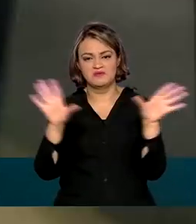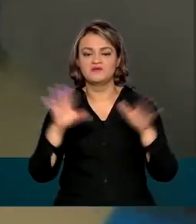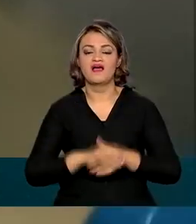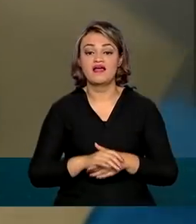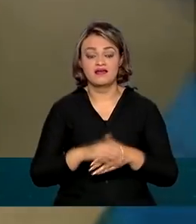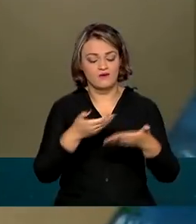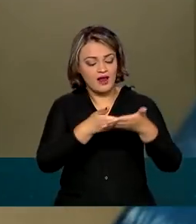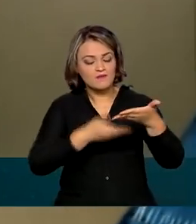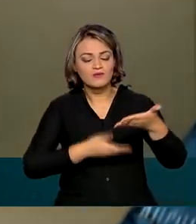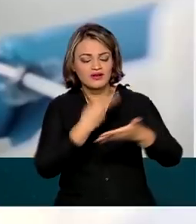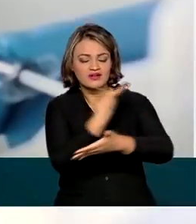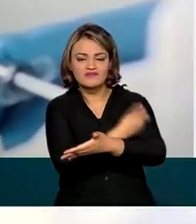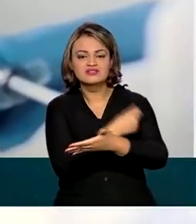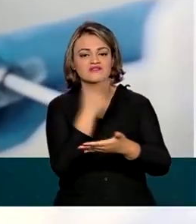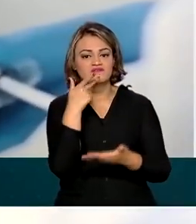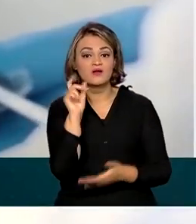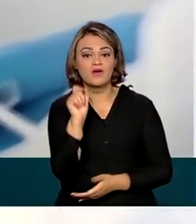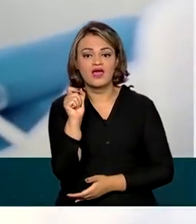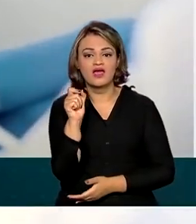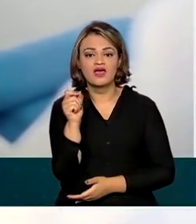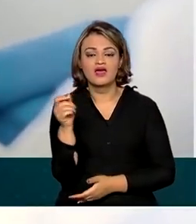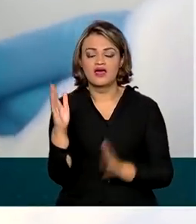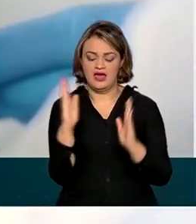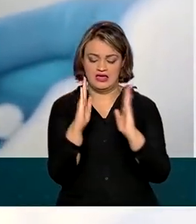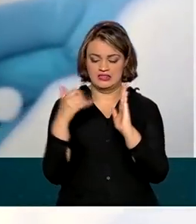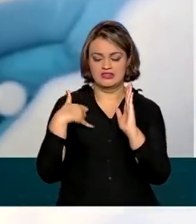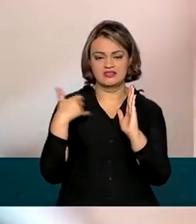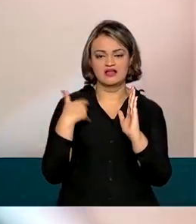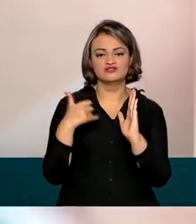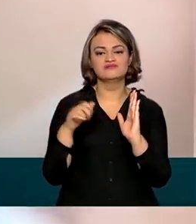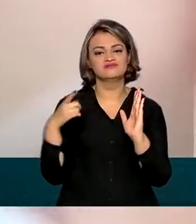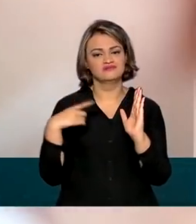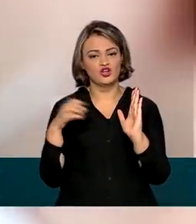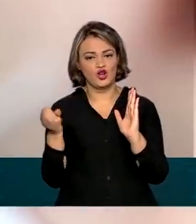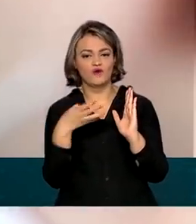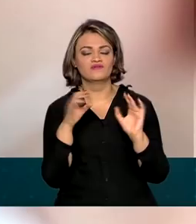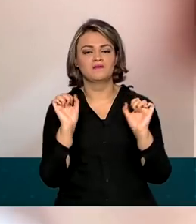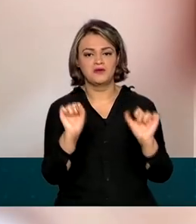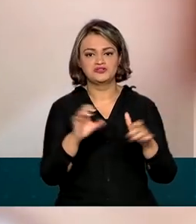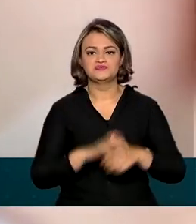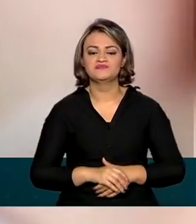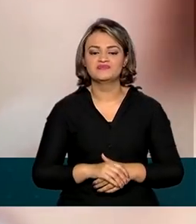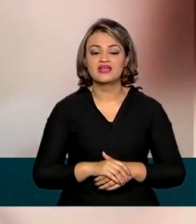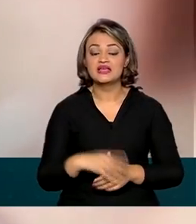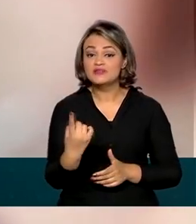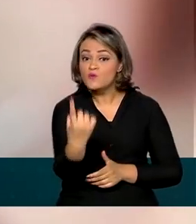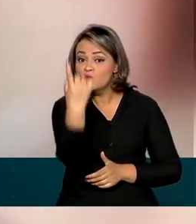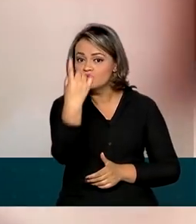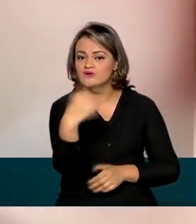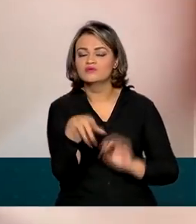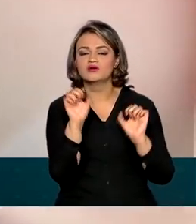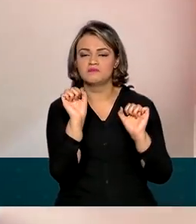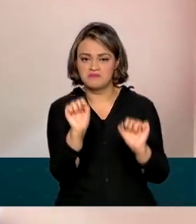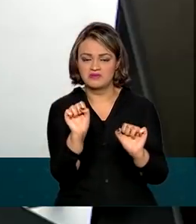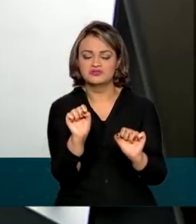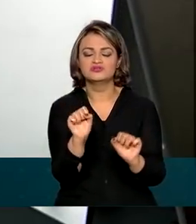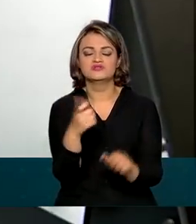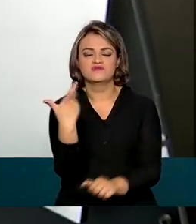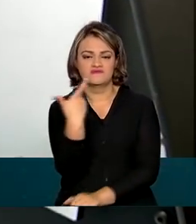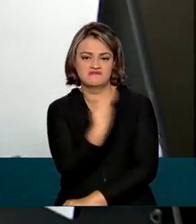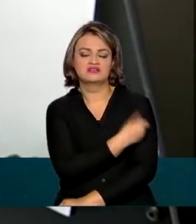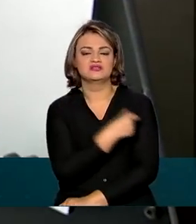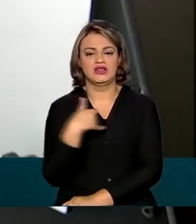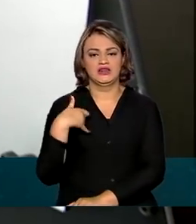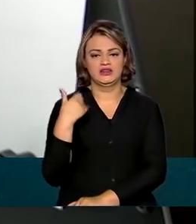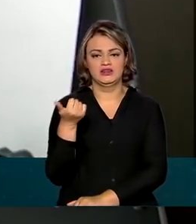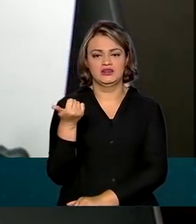agora a bula da vacina passar a indicar a nova faixa etária por enquanto Este é o único imunizante aprovado no país